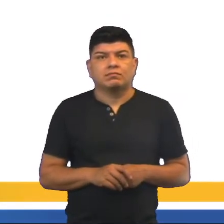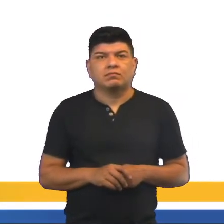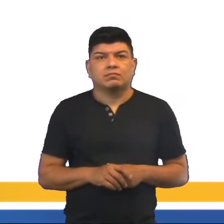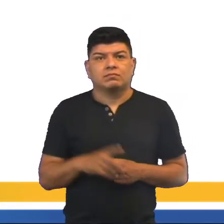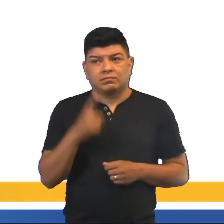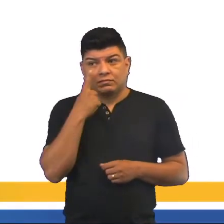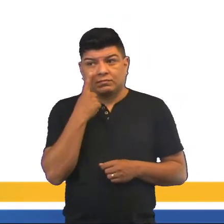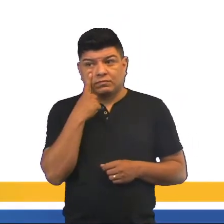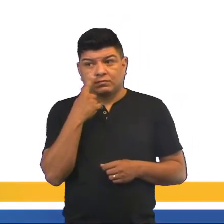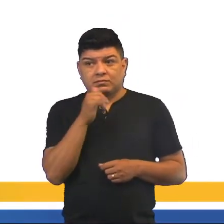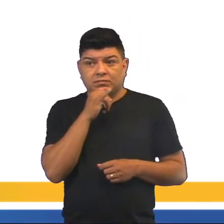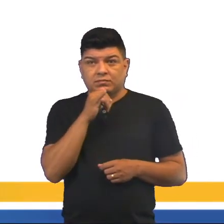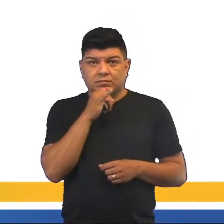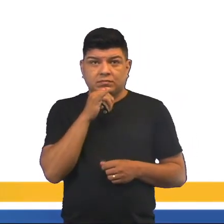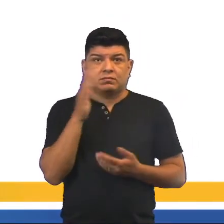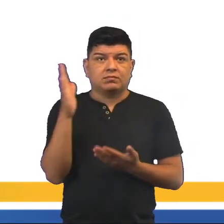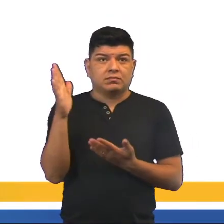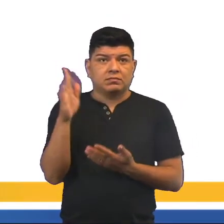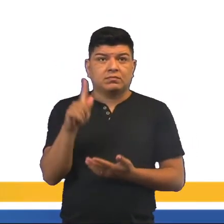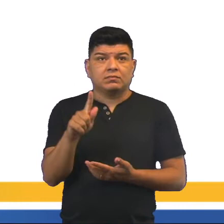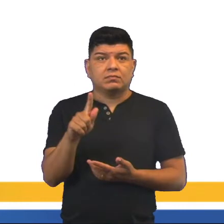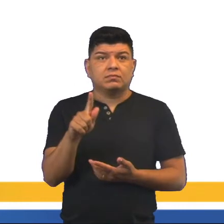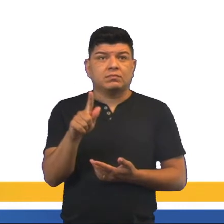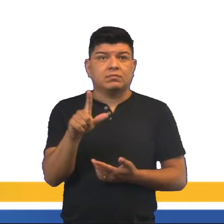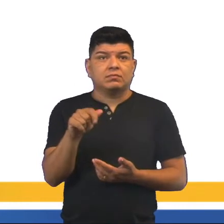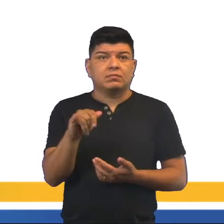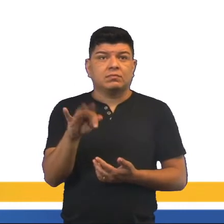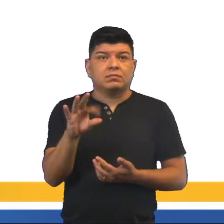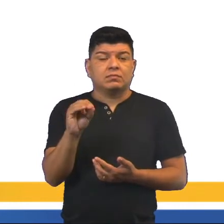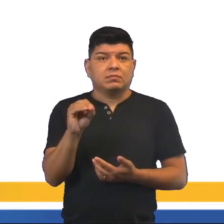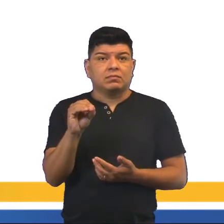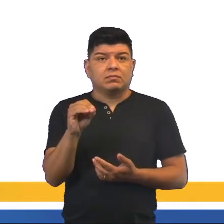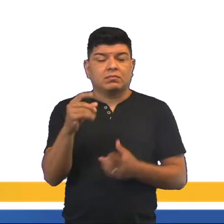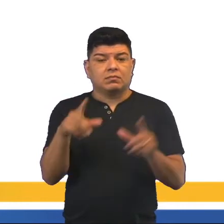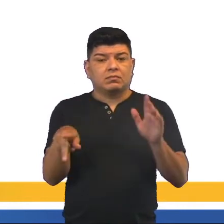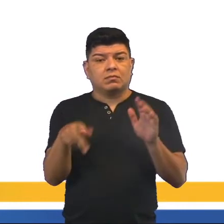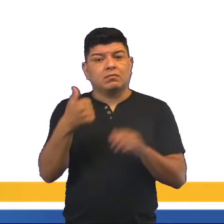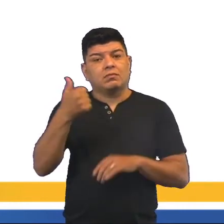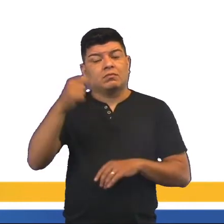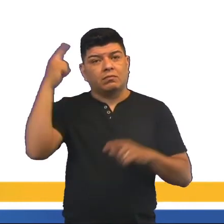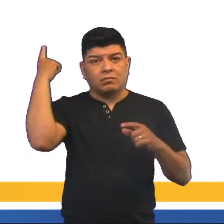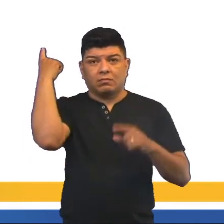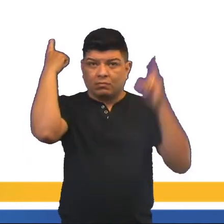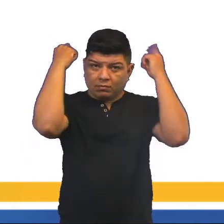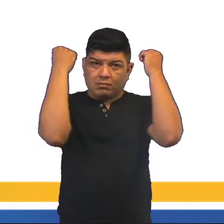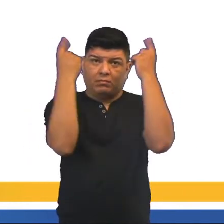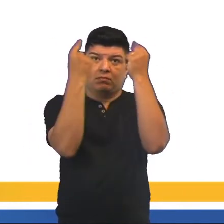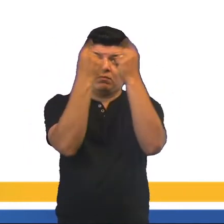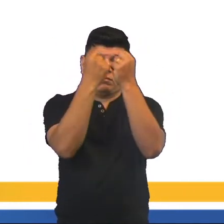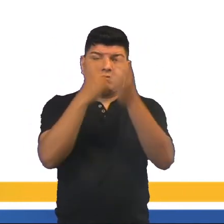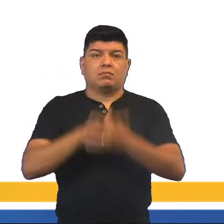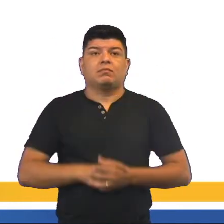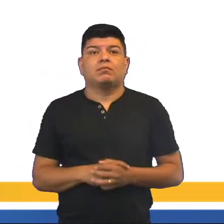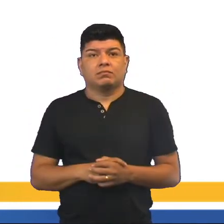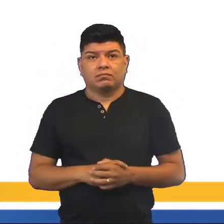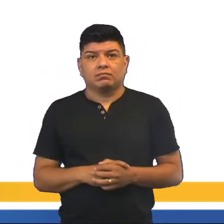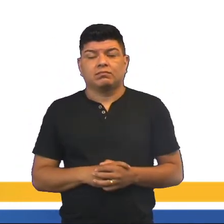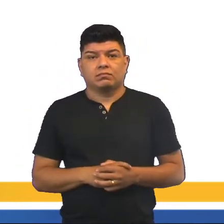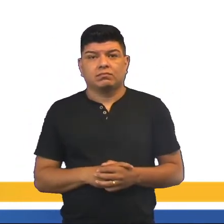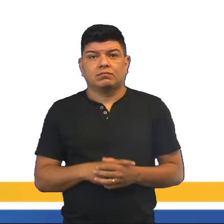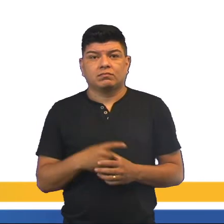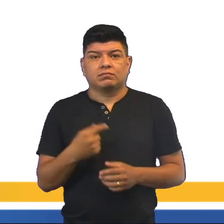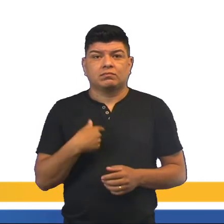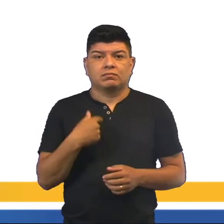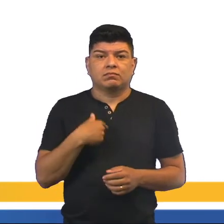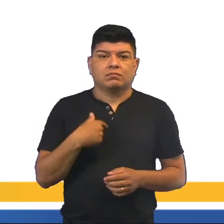A gente vê aí exemplo de glifos, né? O primeiro é um grego, né, que significava aí, né, no grifo eu gravo,